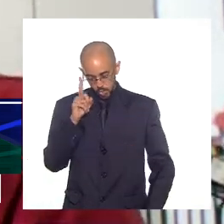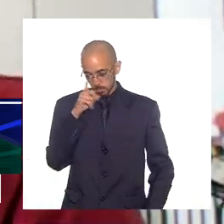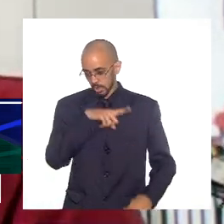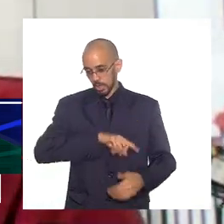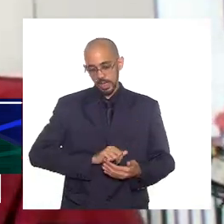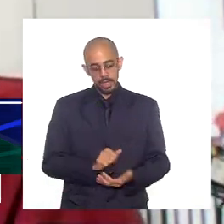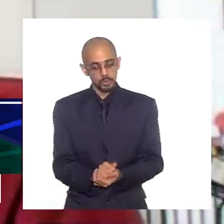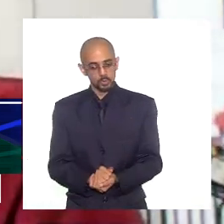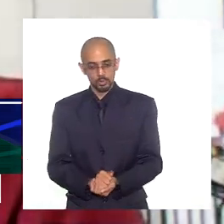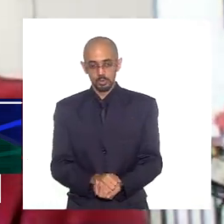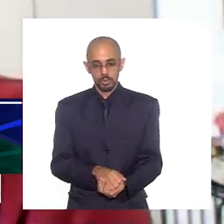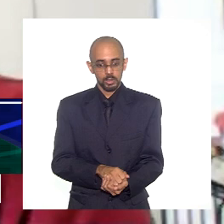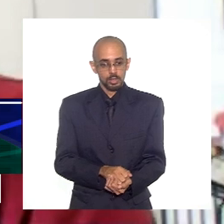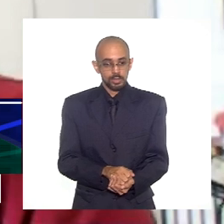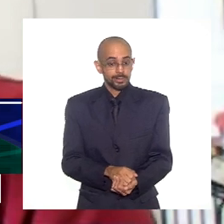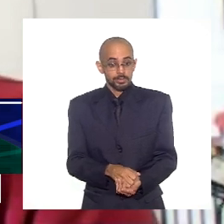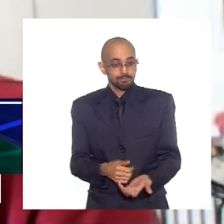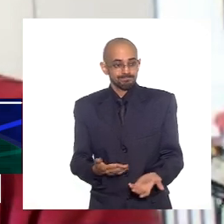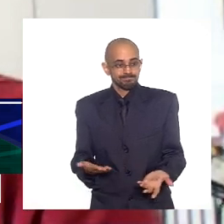absolutamente